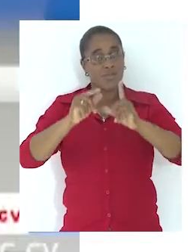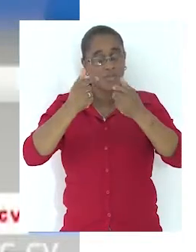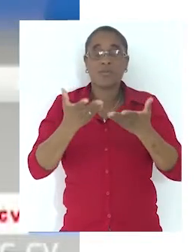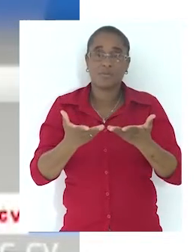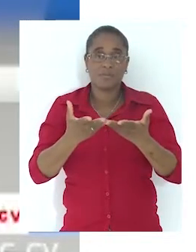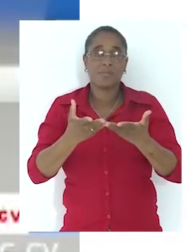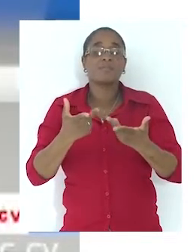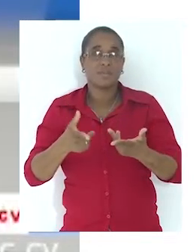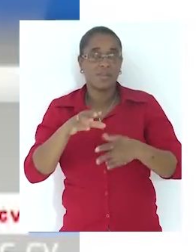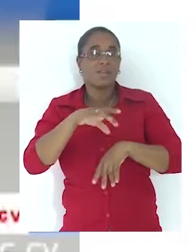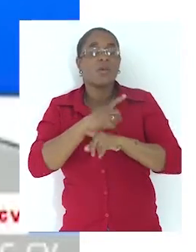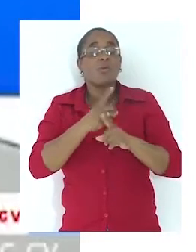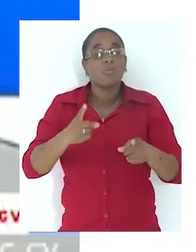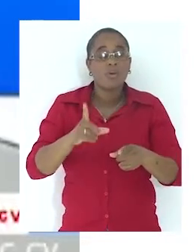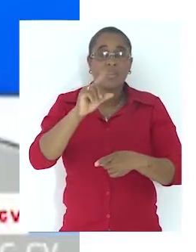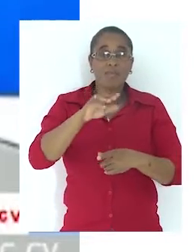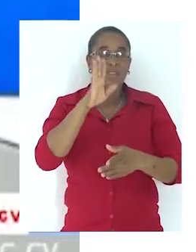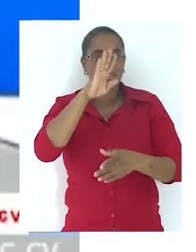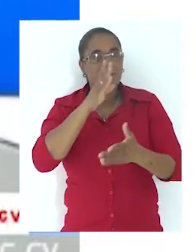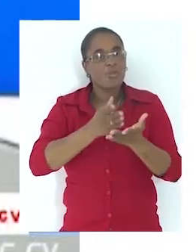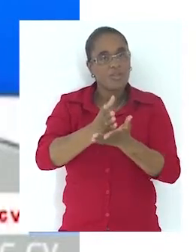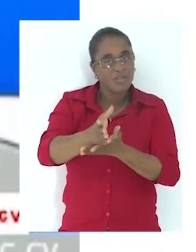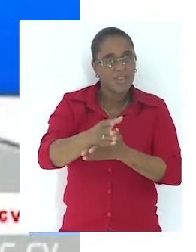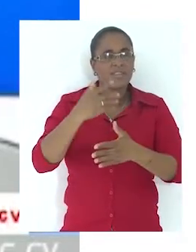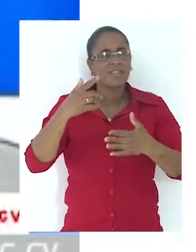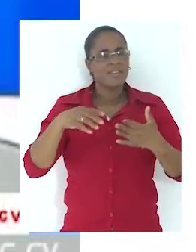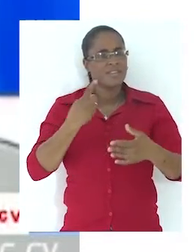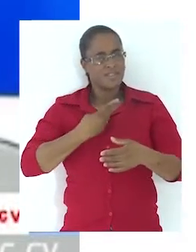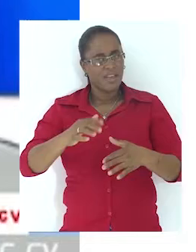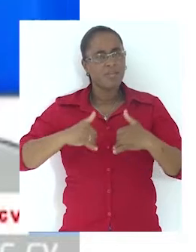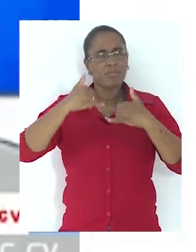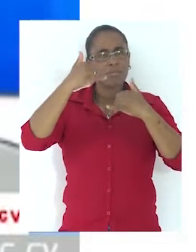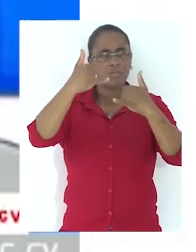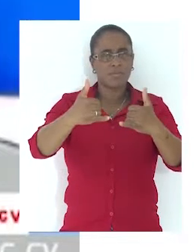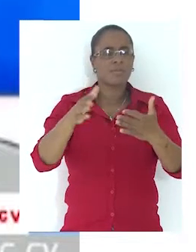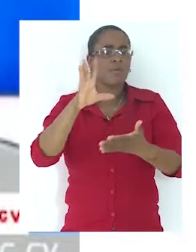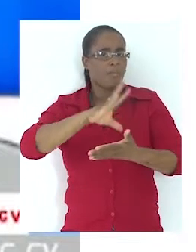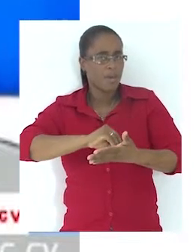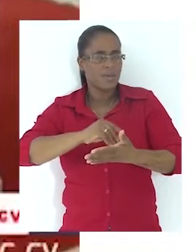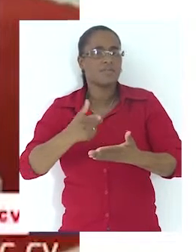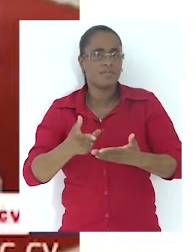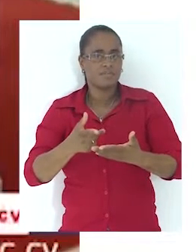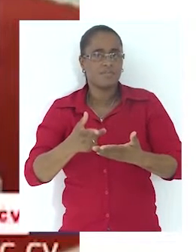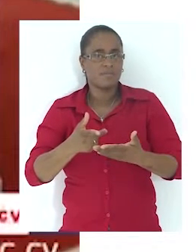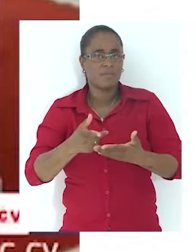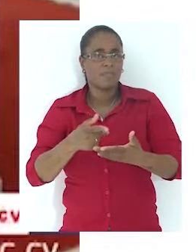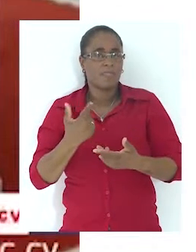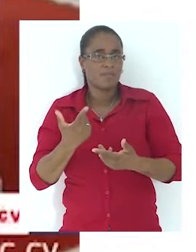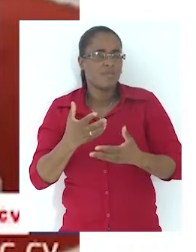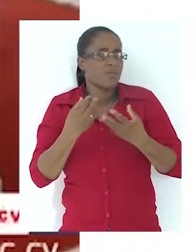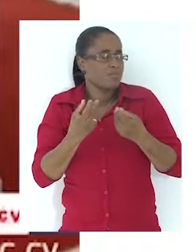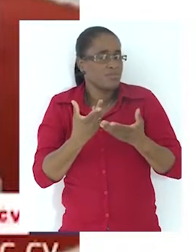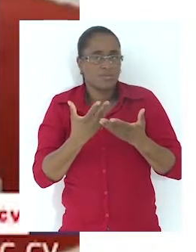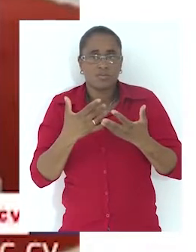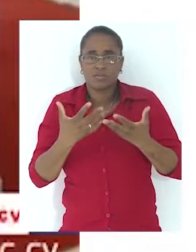evolução, tudo depende, como lhe estou a dizer. Sim, porque também se continuar, se calhar será prorrogado ainda mais um. Por isso que lhe digo, nós estamos neste cenário que é muito